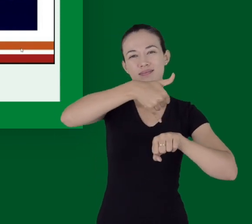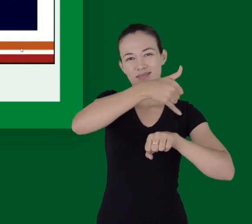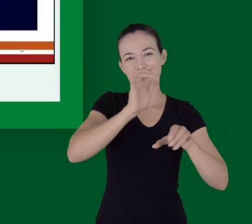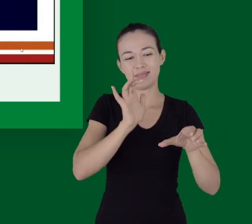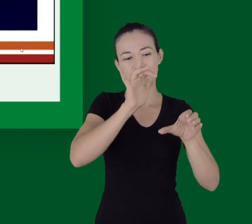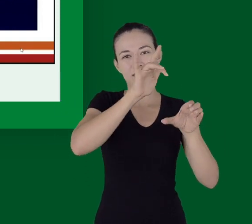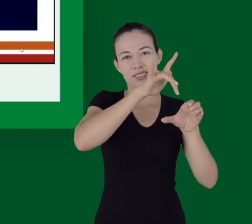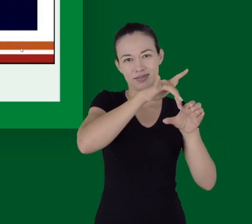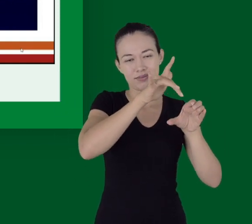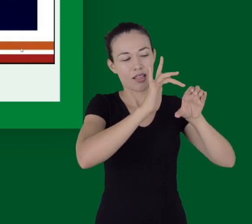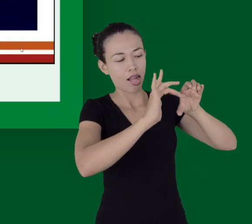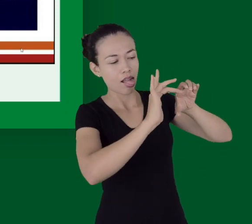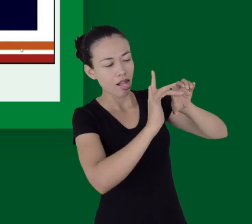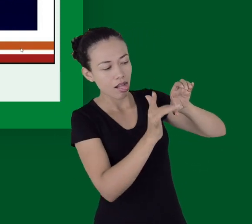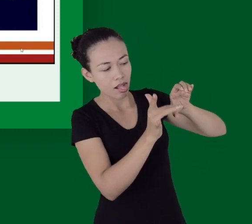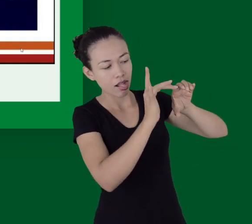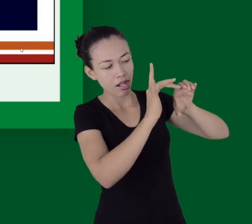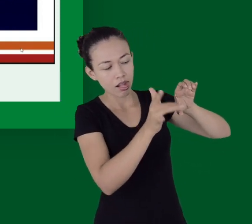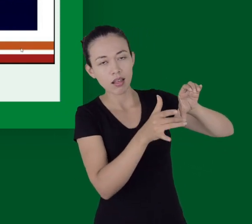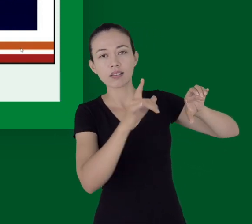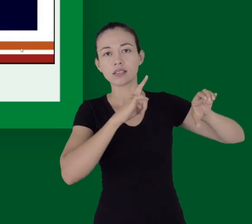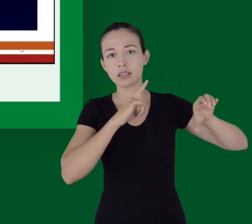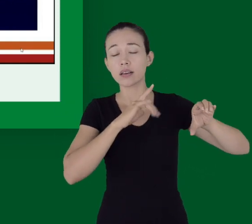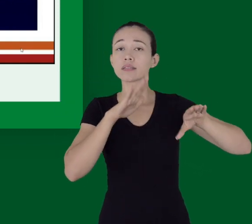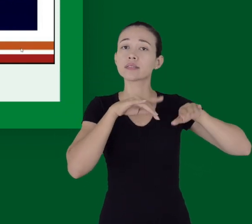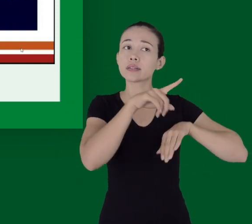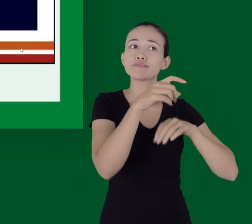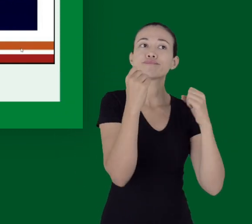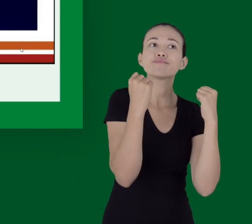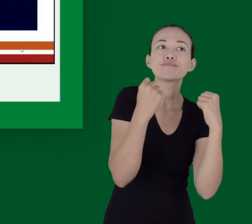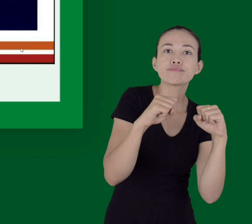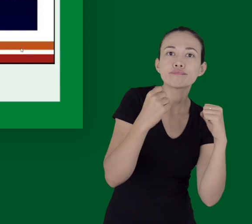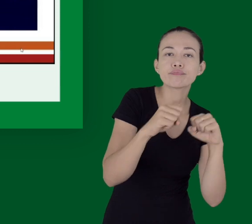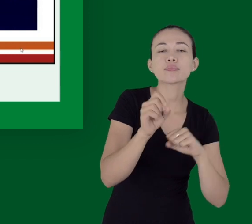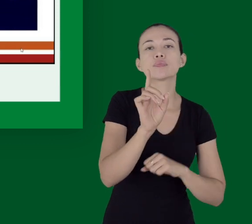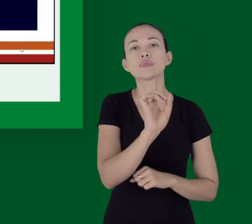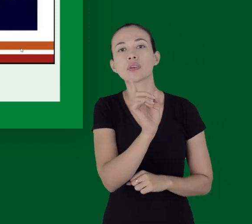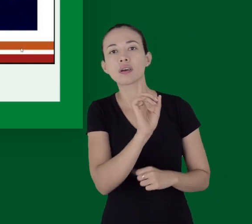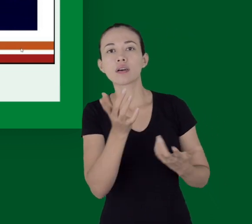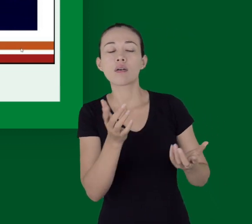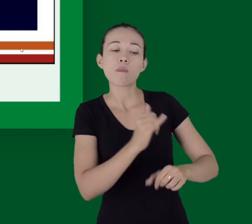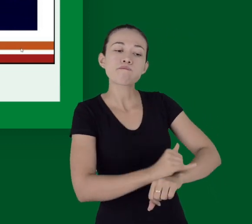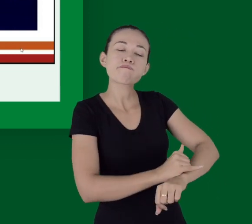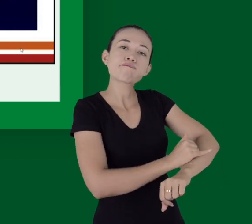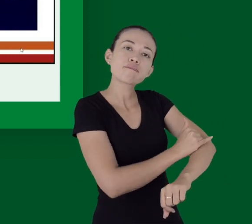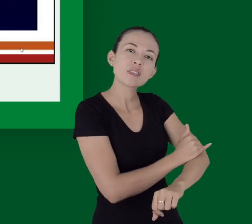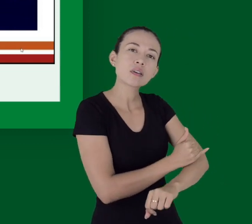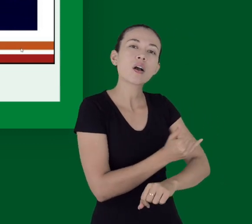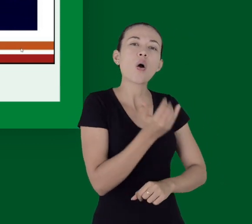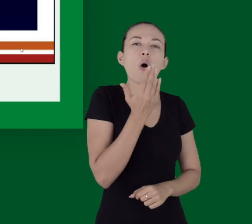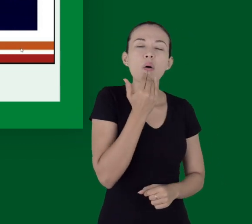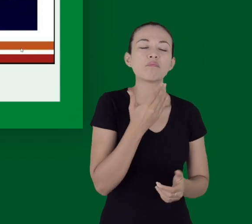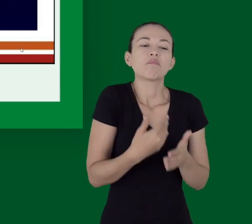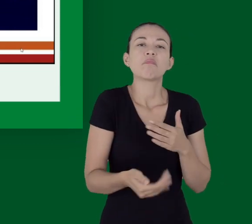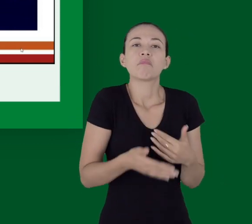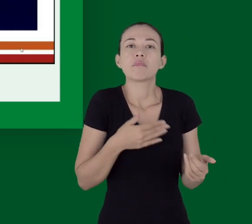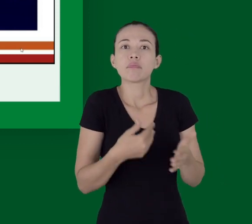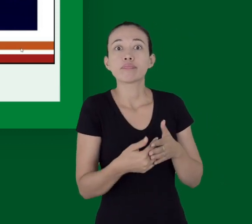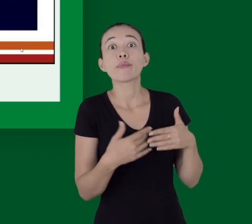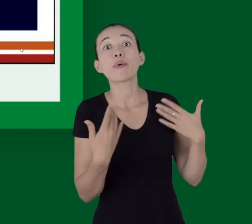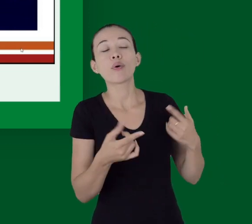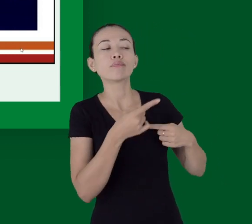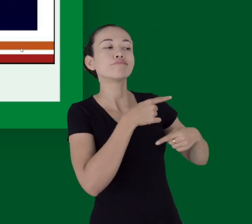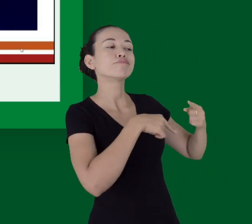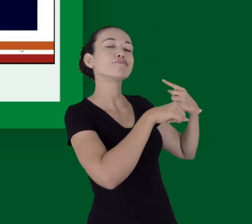é sedentário, come mal, obeso, tem um colesterol alto, familiar, né? Foi ao longo da